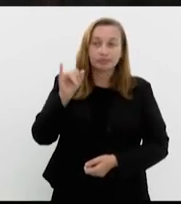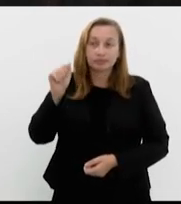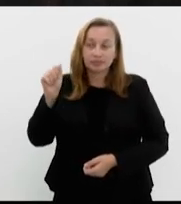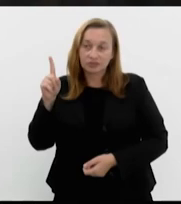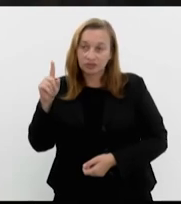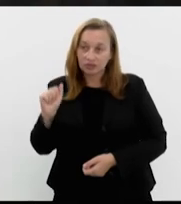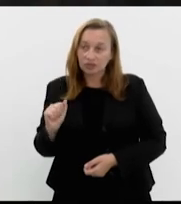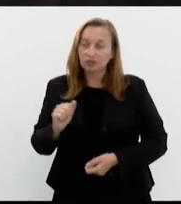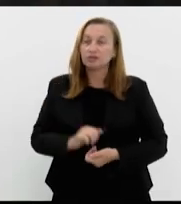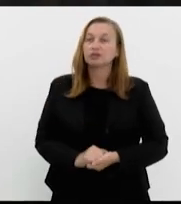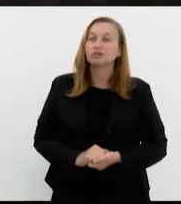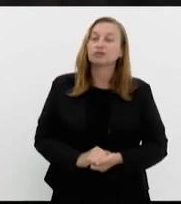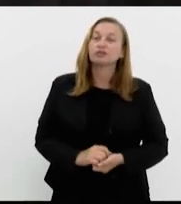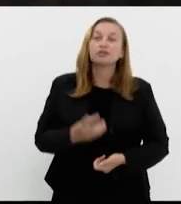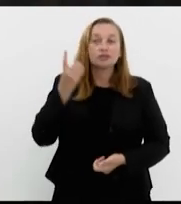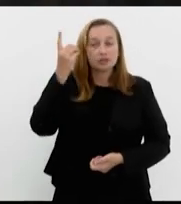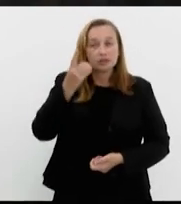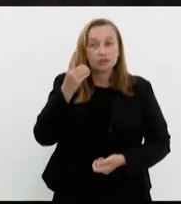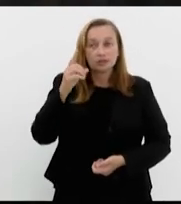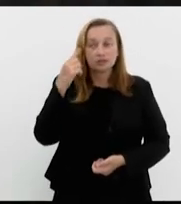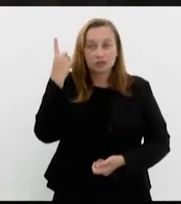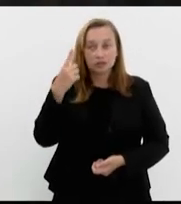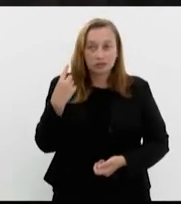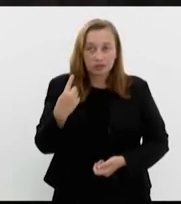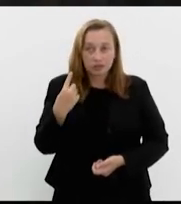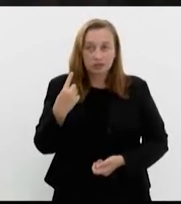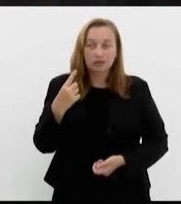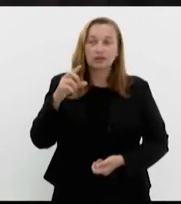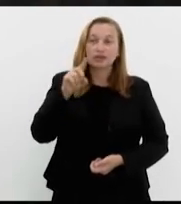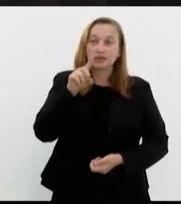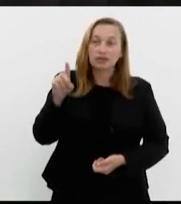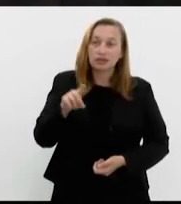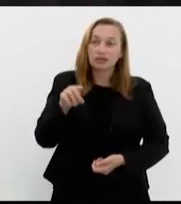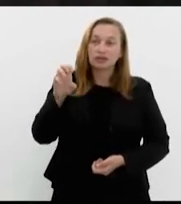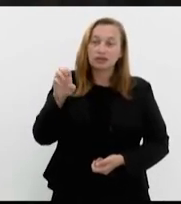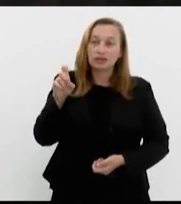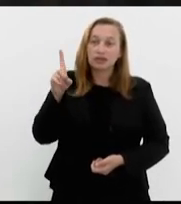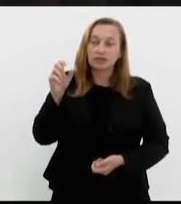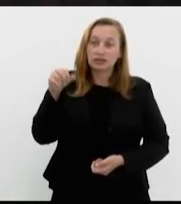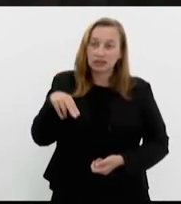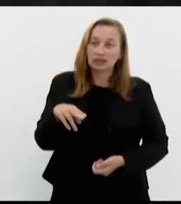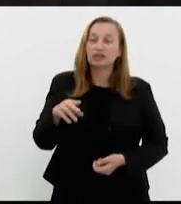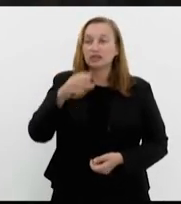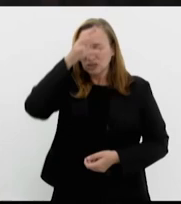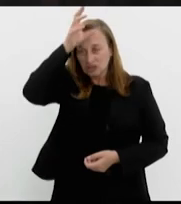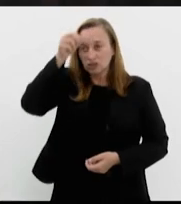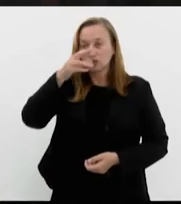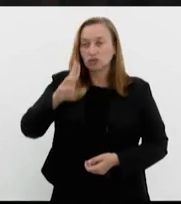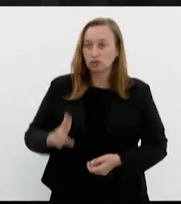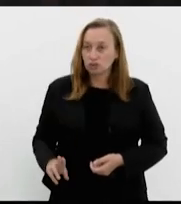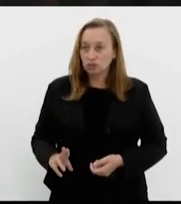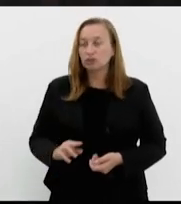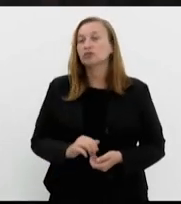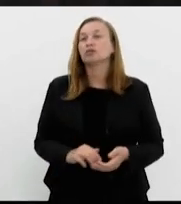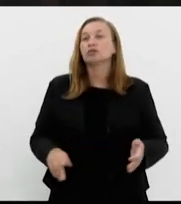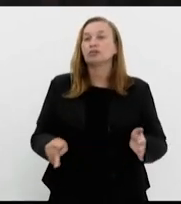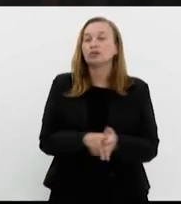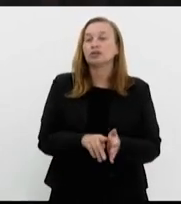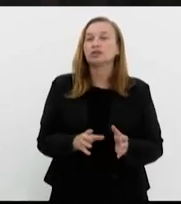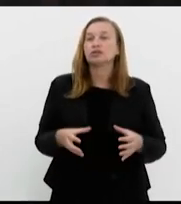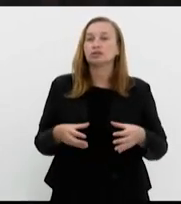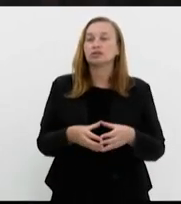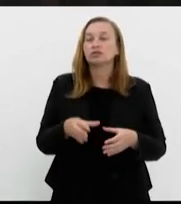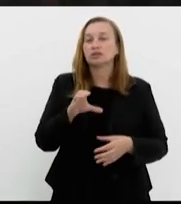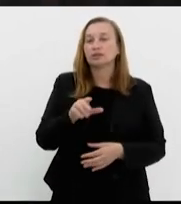Armelau, deputada Dani, deputada Zeidan, deputada Tia Ju, fizeram parte dessa